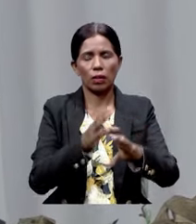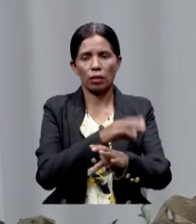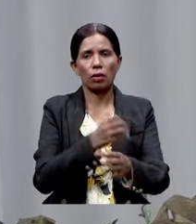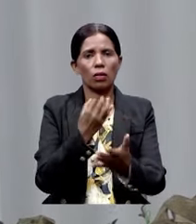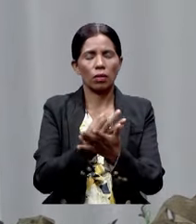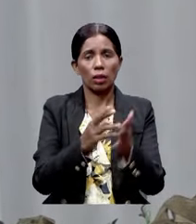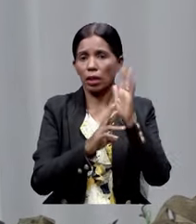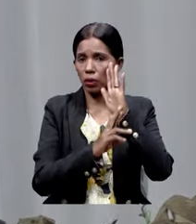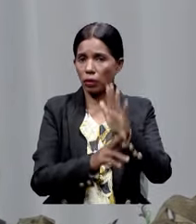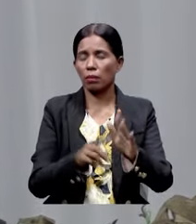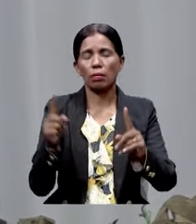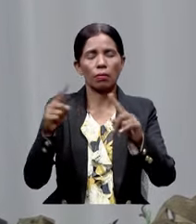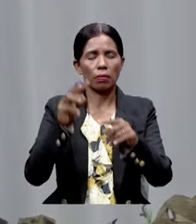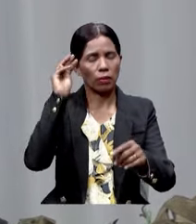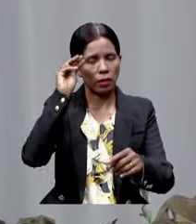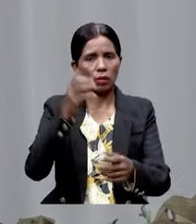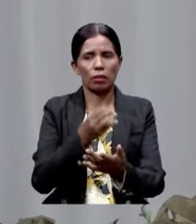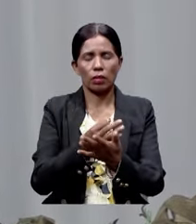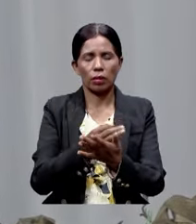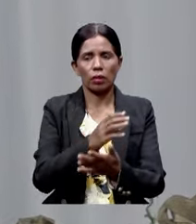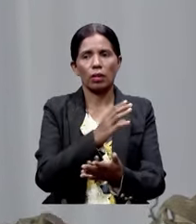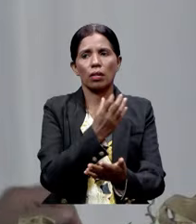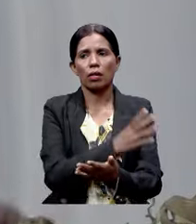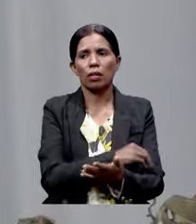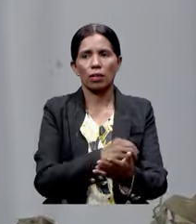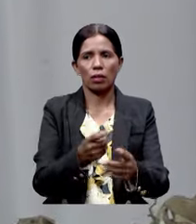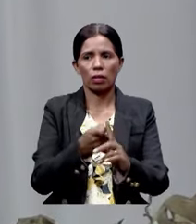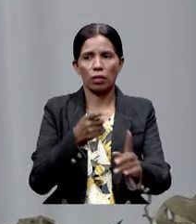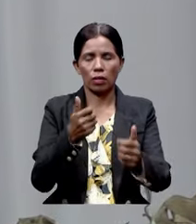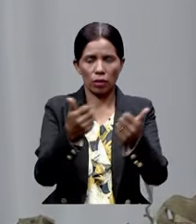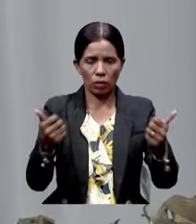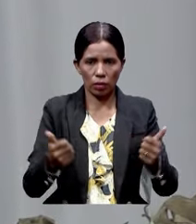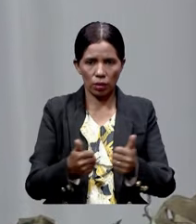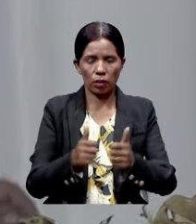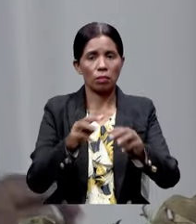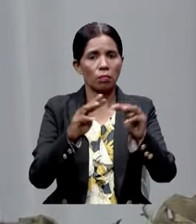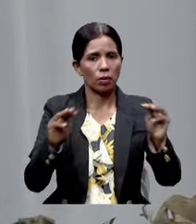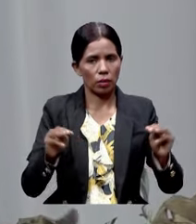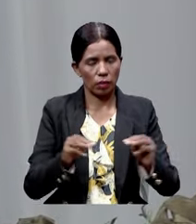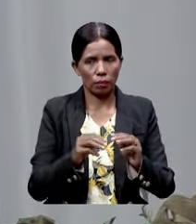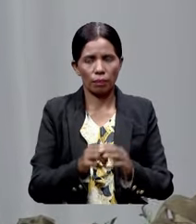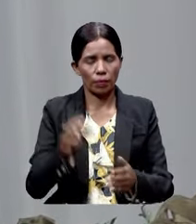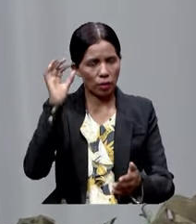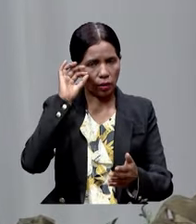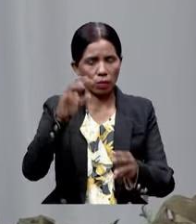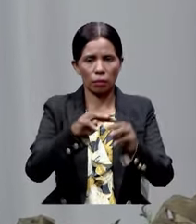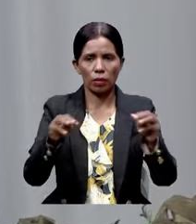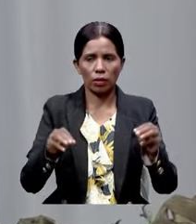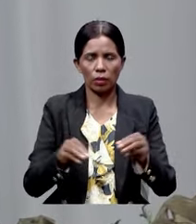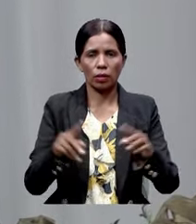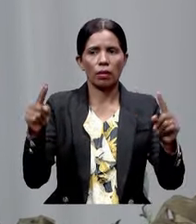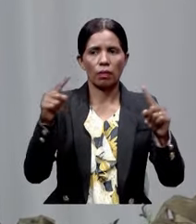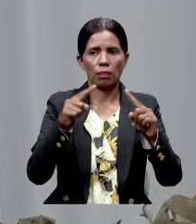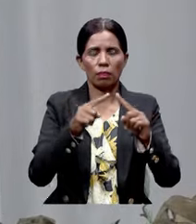orçamento centralizado em município em controle da autoridade. Secretário Municipal e da Assunto.